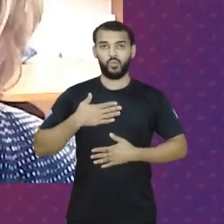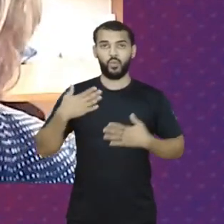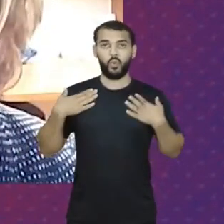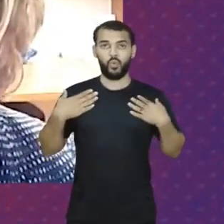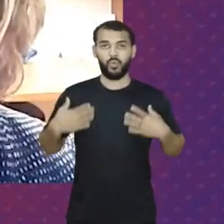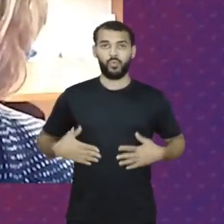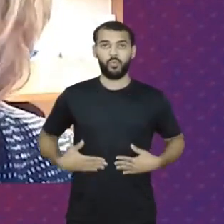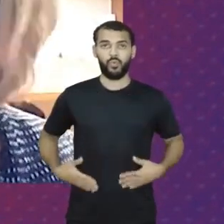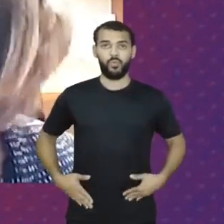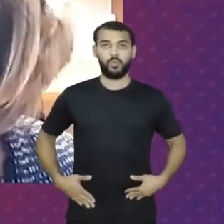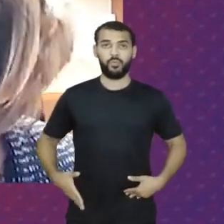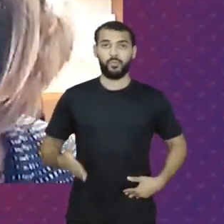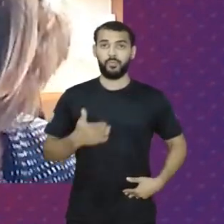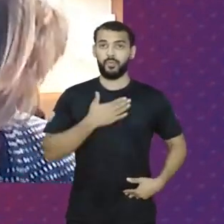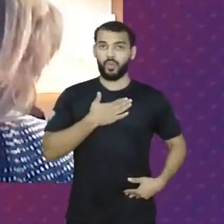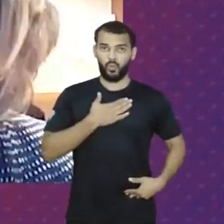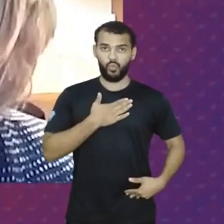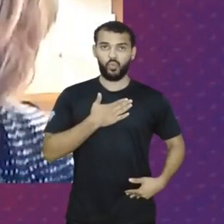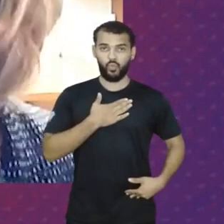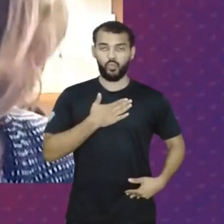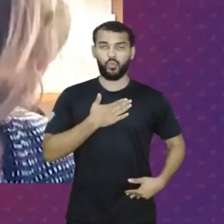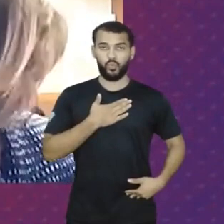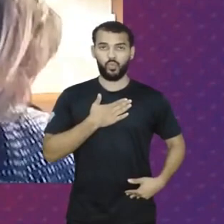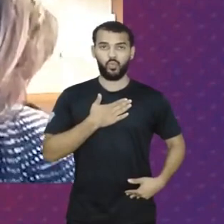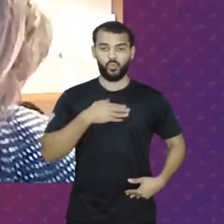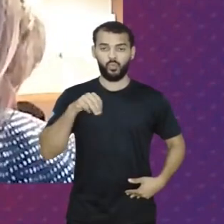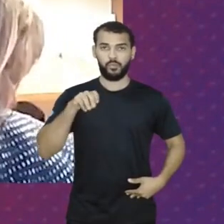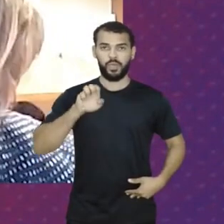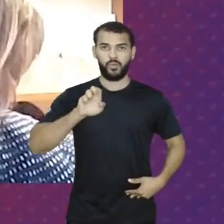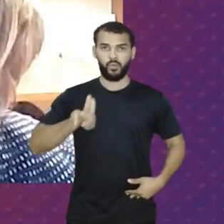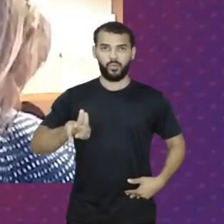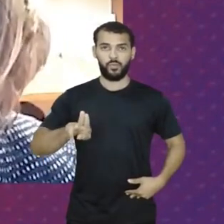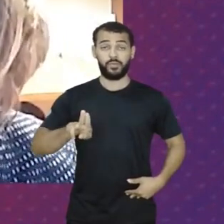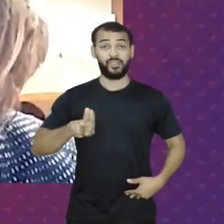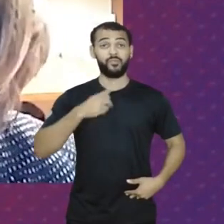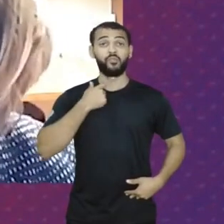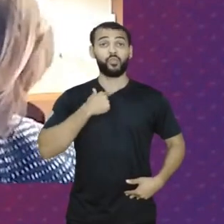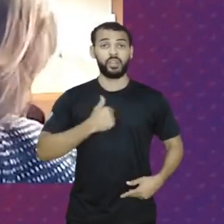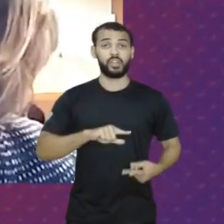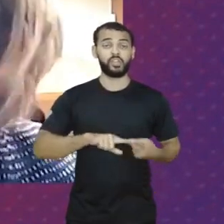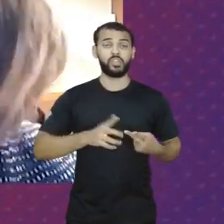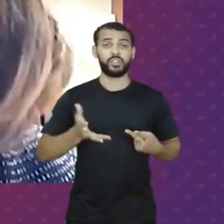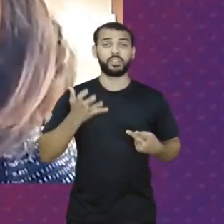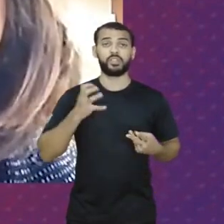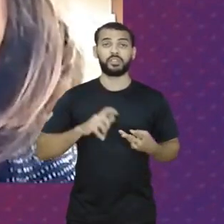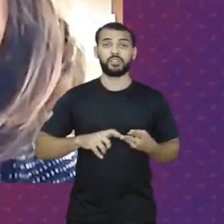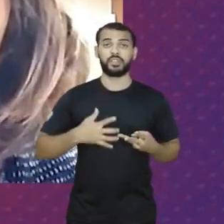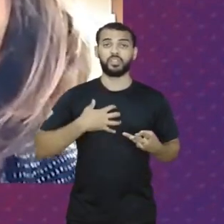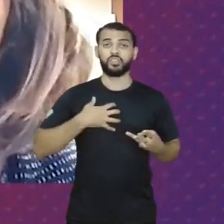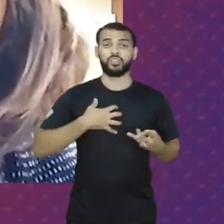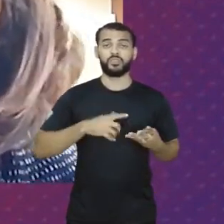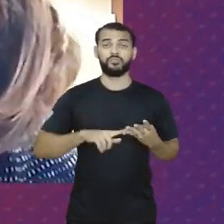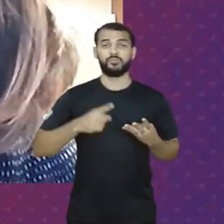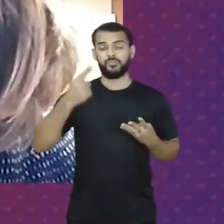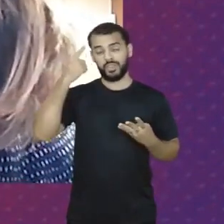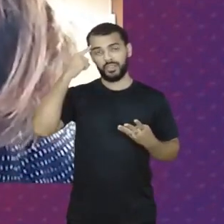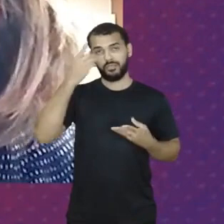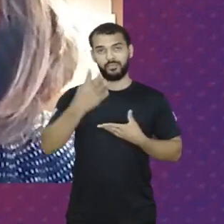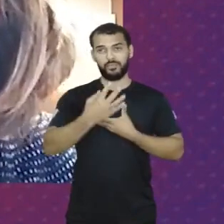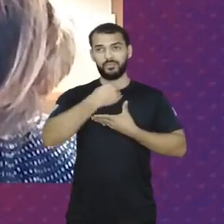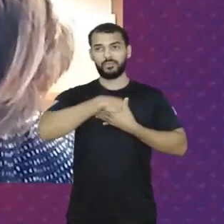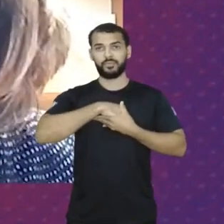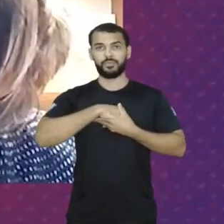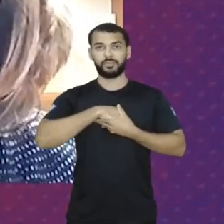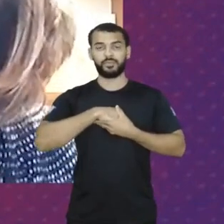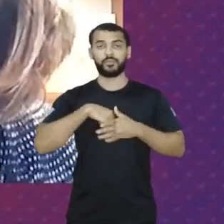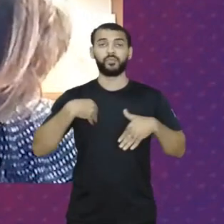este corpo é o meu corpo, e tem um querer, e tem um sentir, e tem um pensar. Portanto, quando